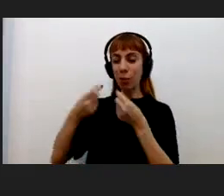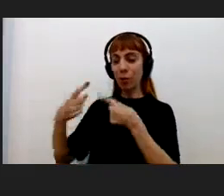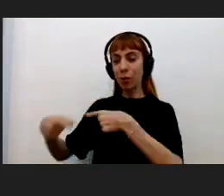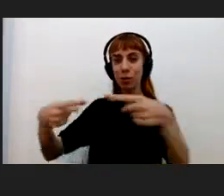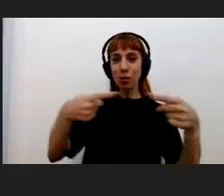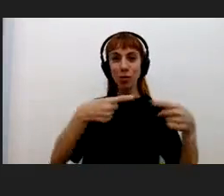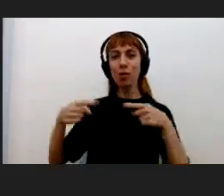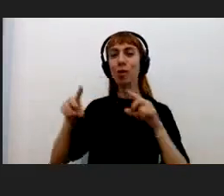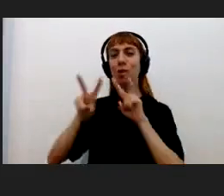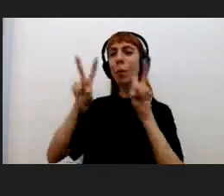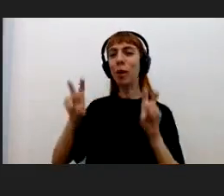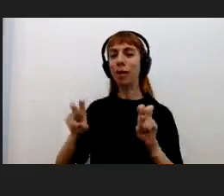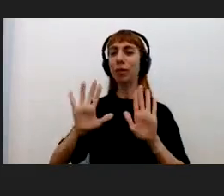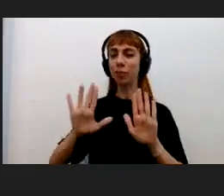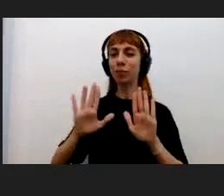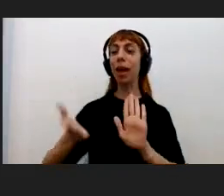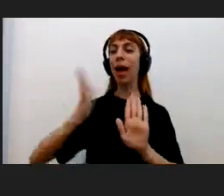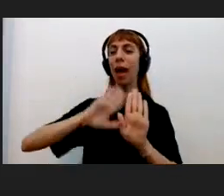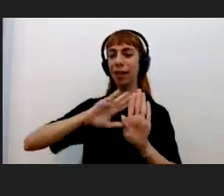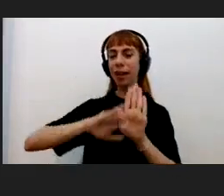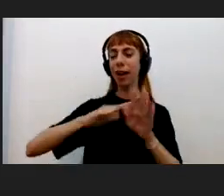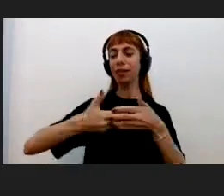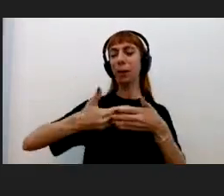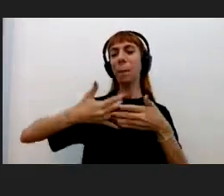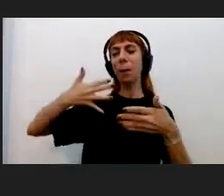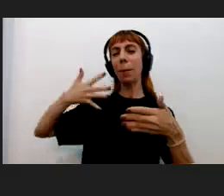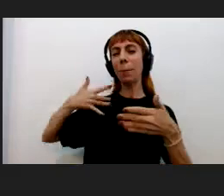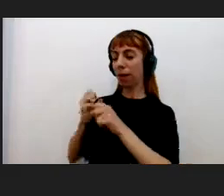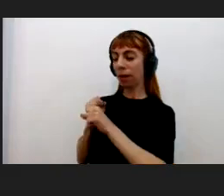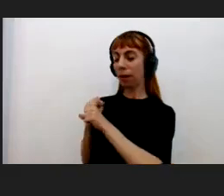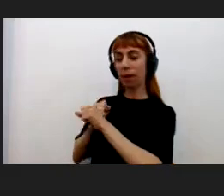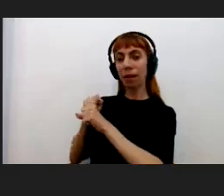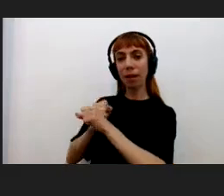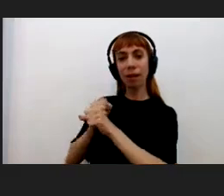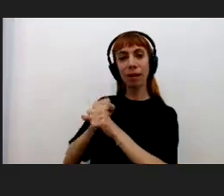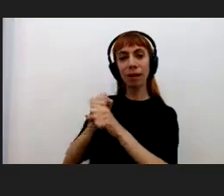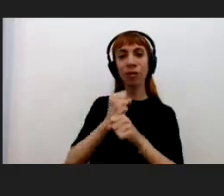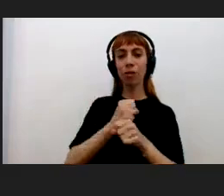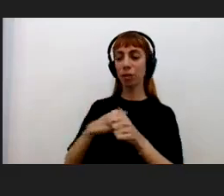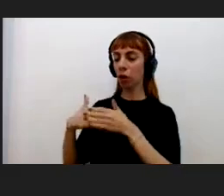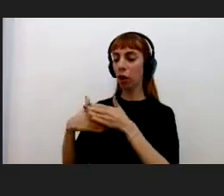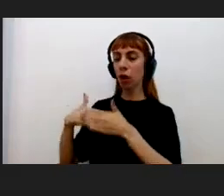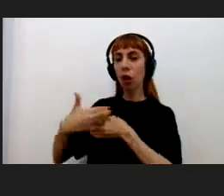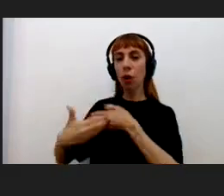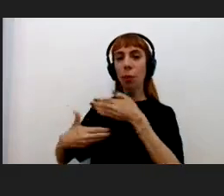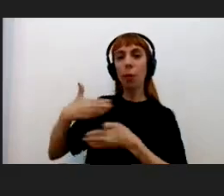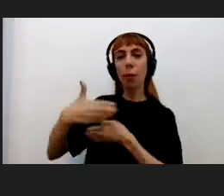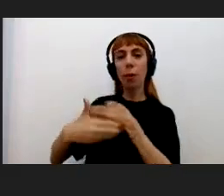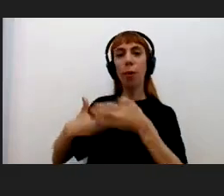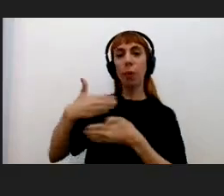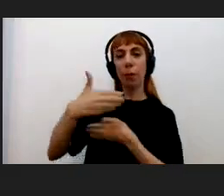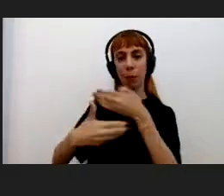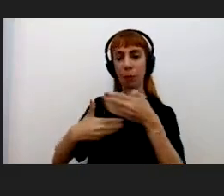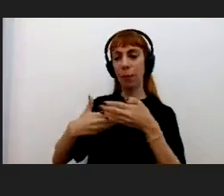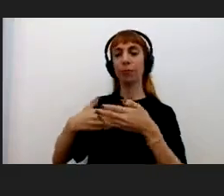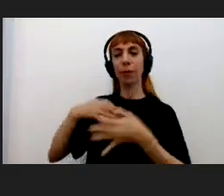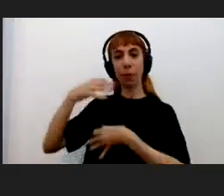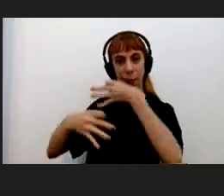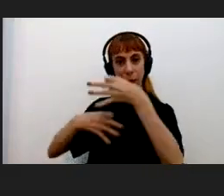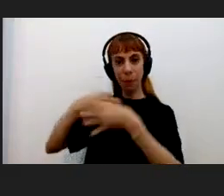últimos anos e que eu percebo que destoa um pouco, talvez, de uma linha